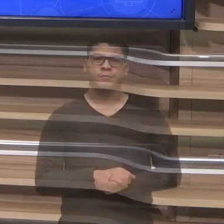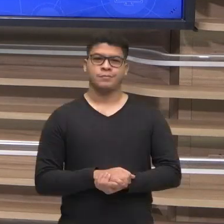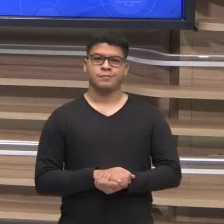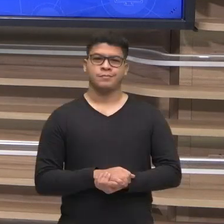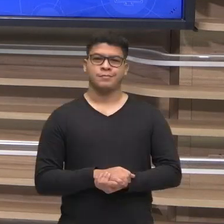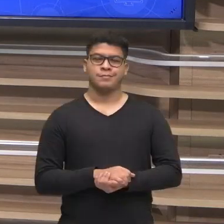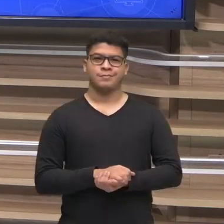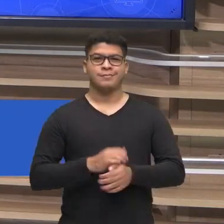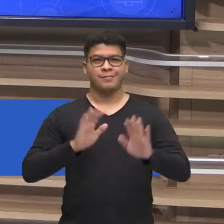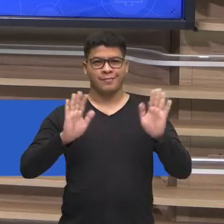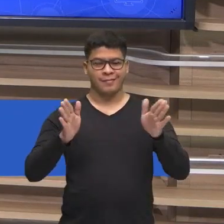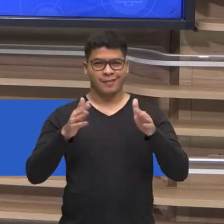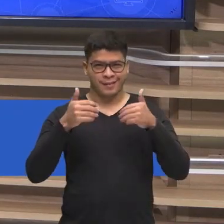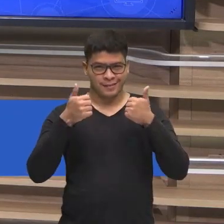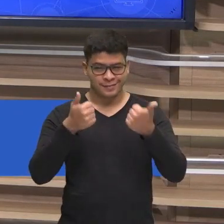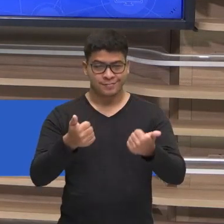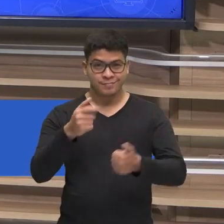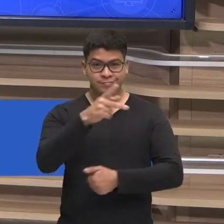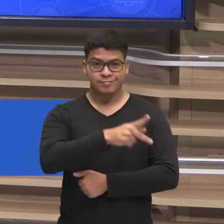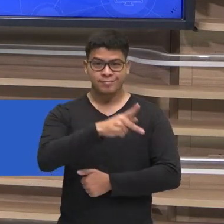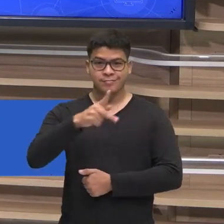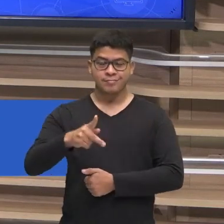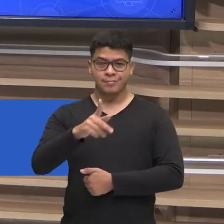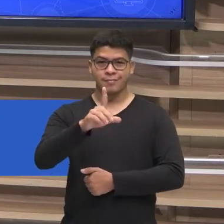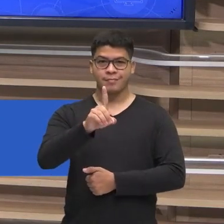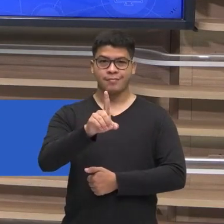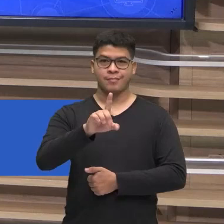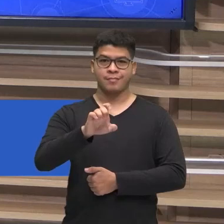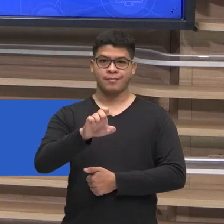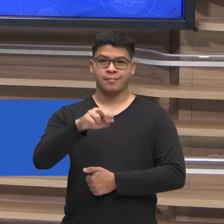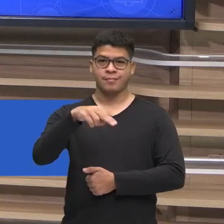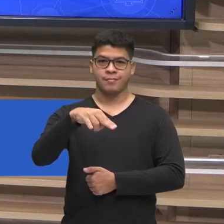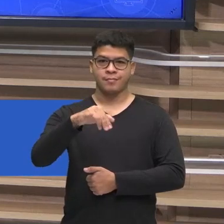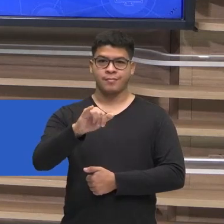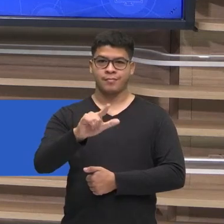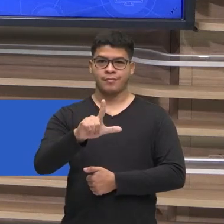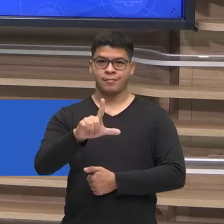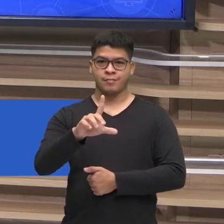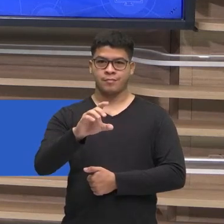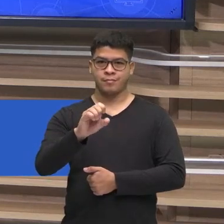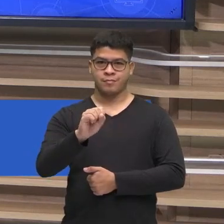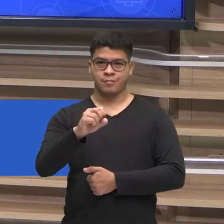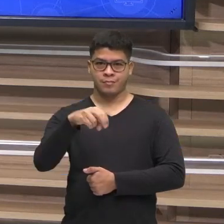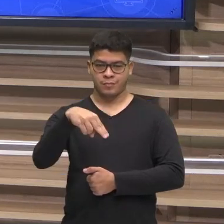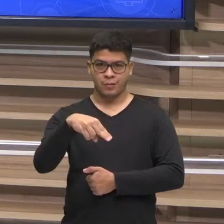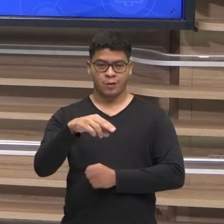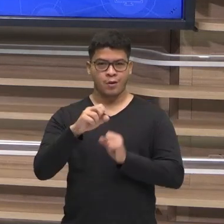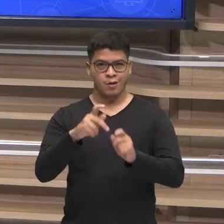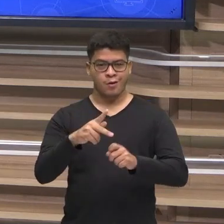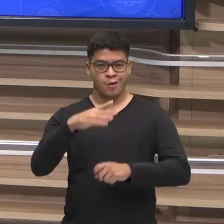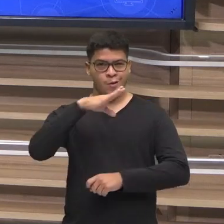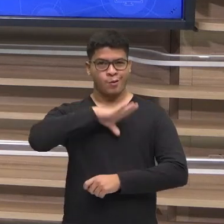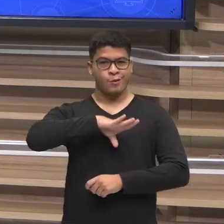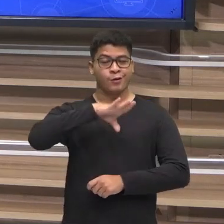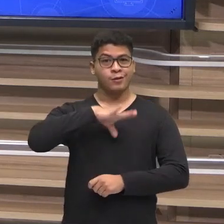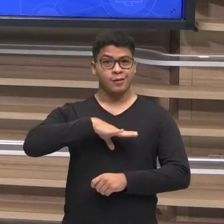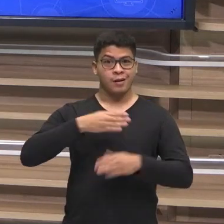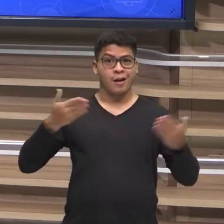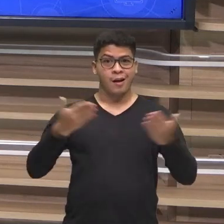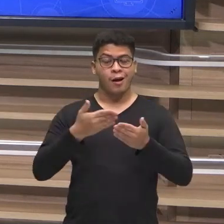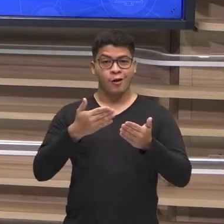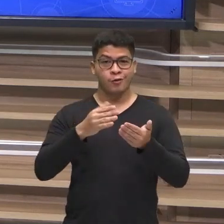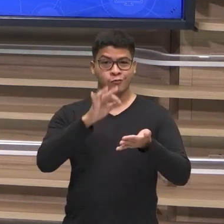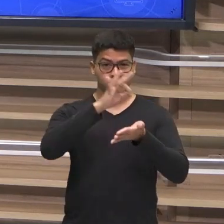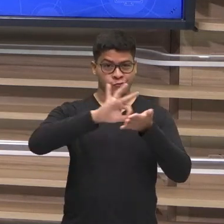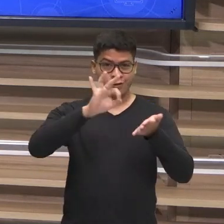Olá, gente! Sou o professor Denilson de Língua Portuguesa e vou corrigir o exercitando junto